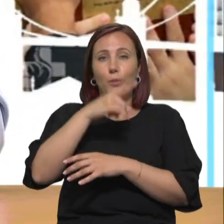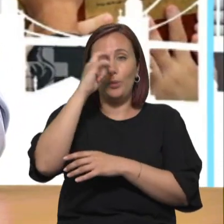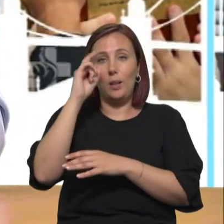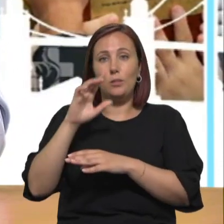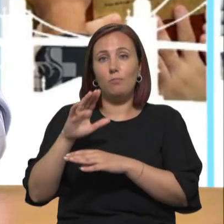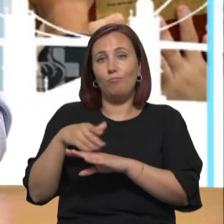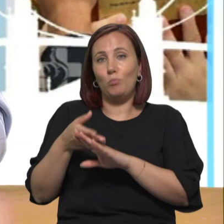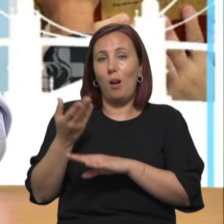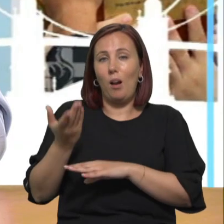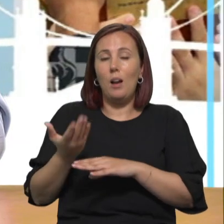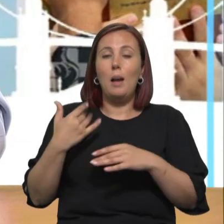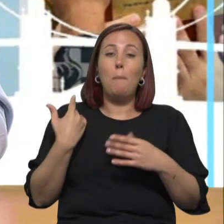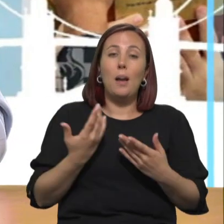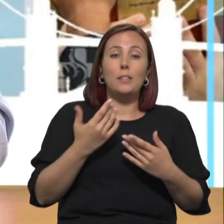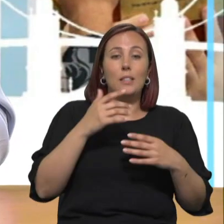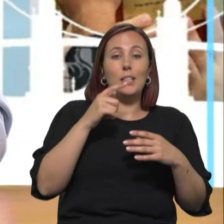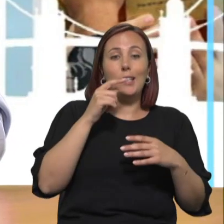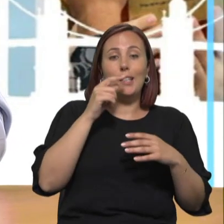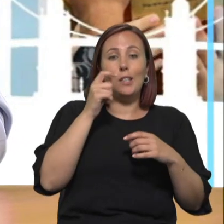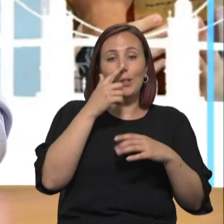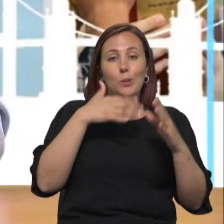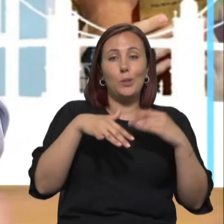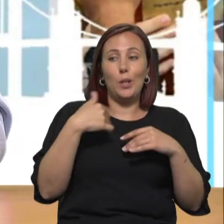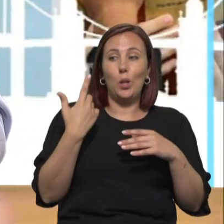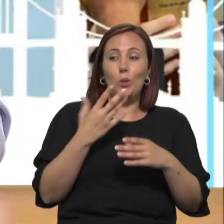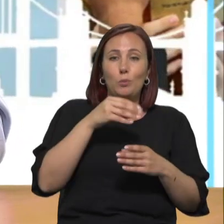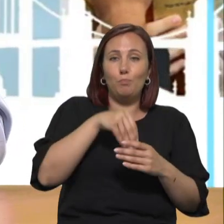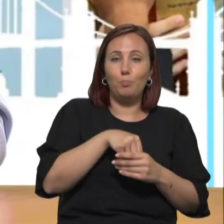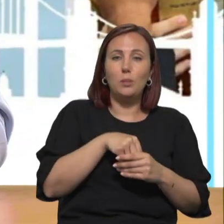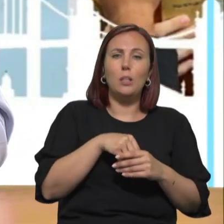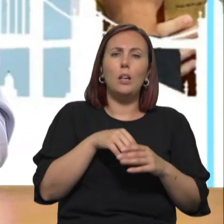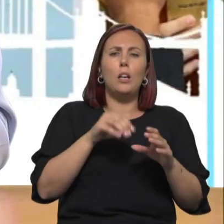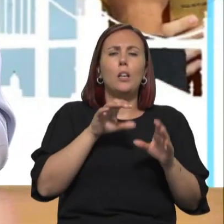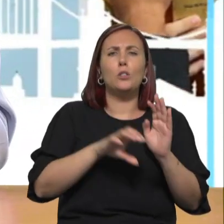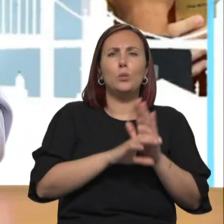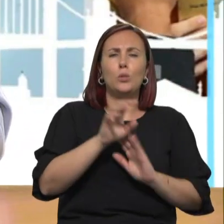vivemos avançou-se muito nas condições de trabalho,